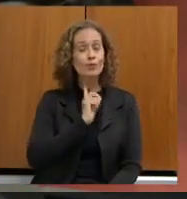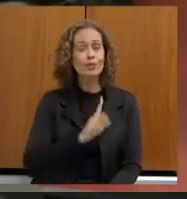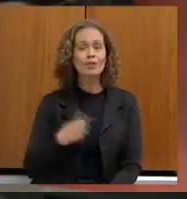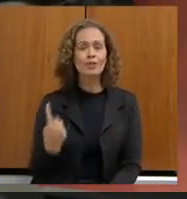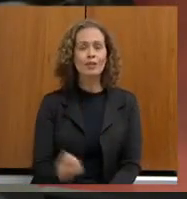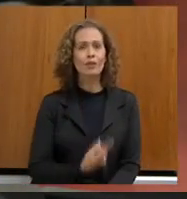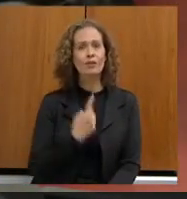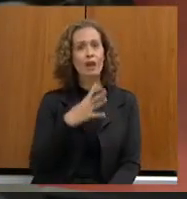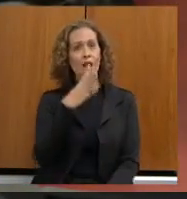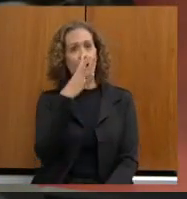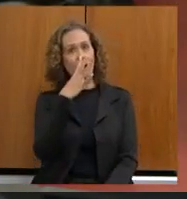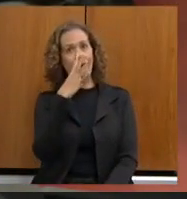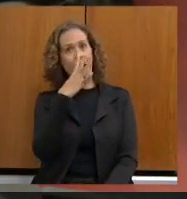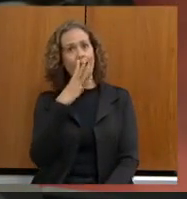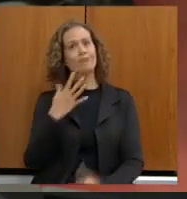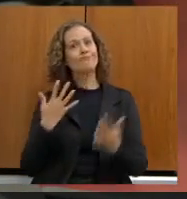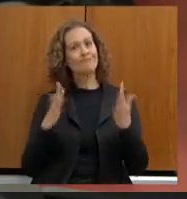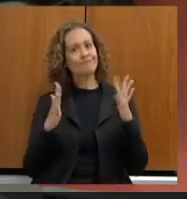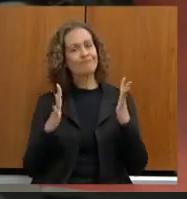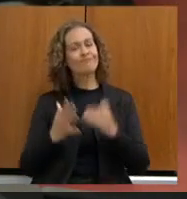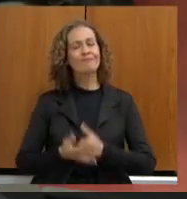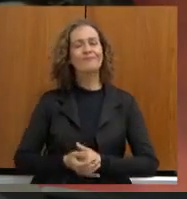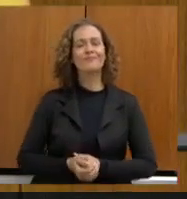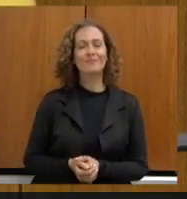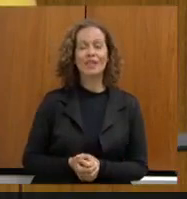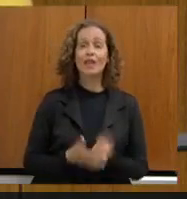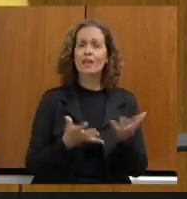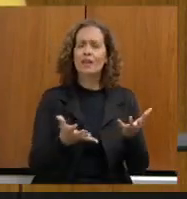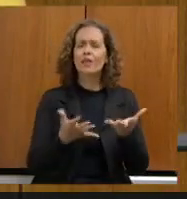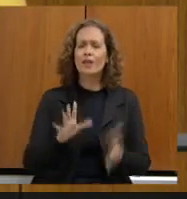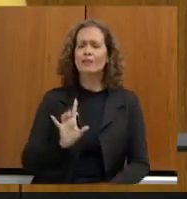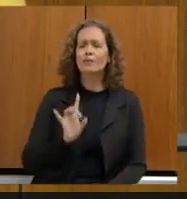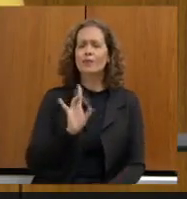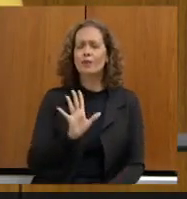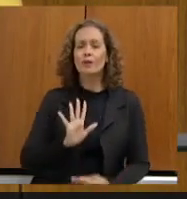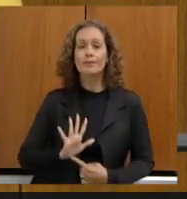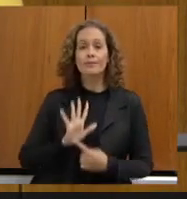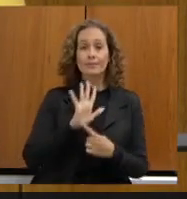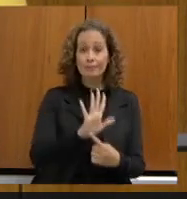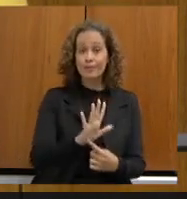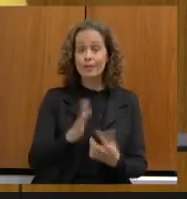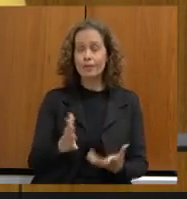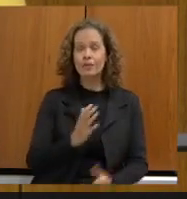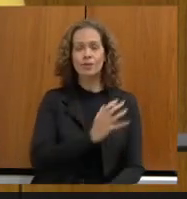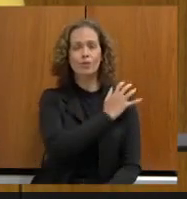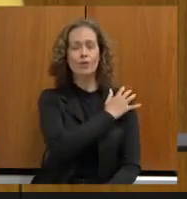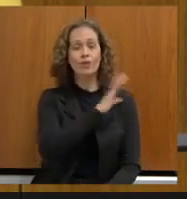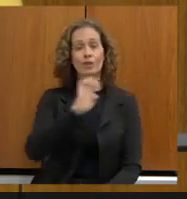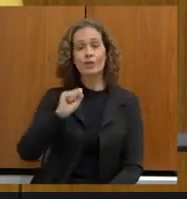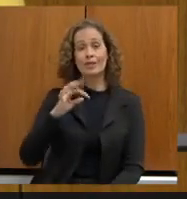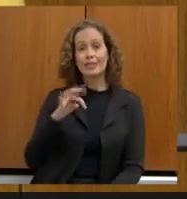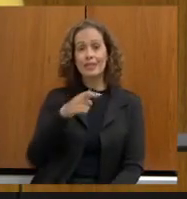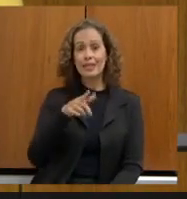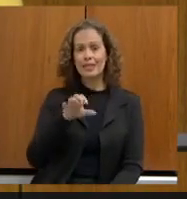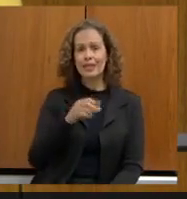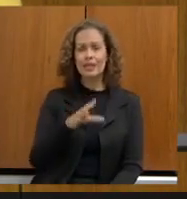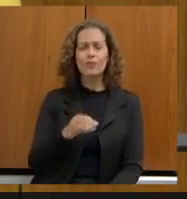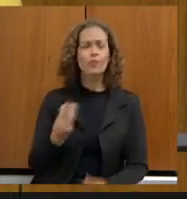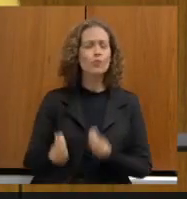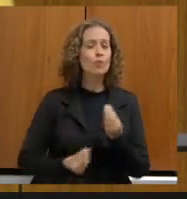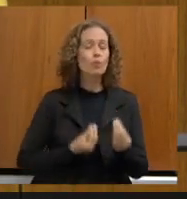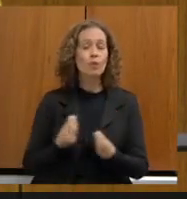deixa a gente realmente Encantada eu quero só frisar aqui para nós escreveu a importância das